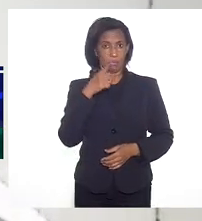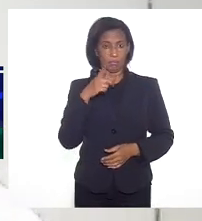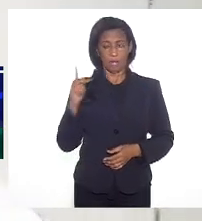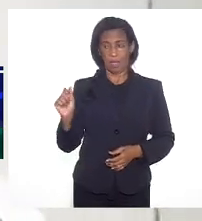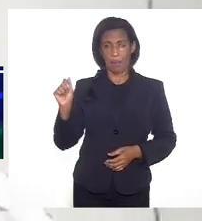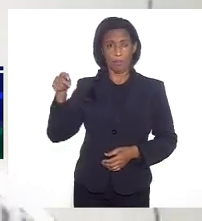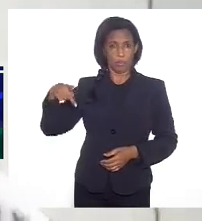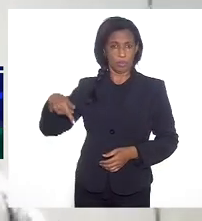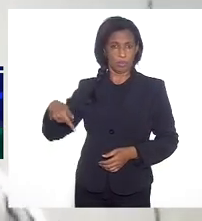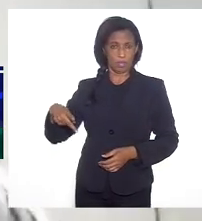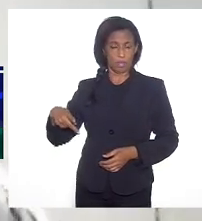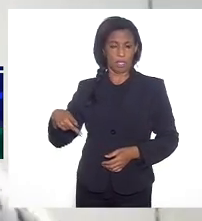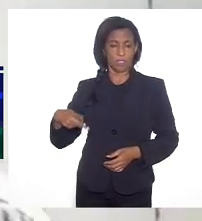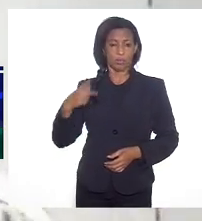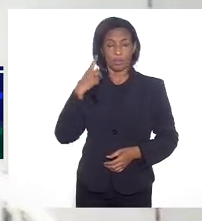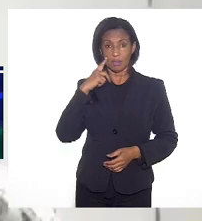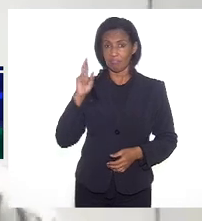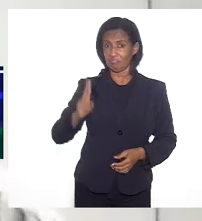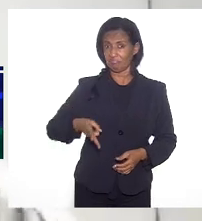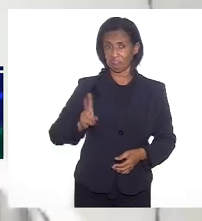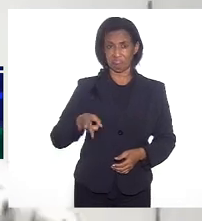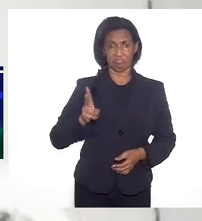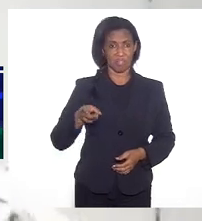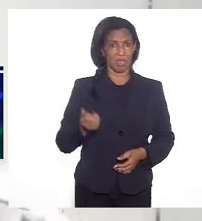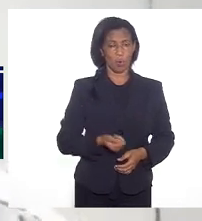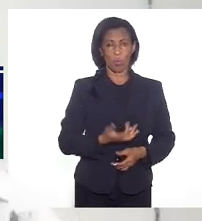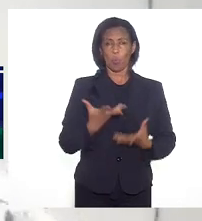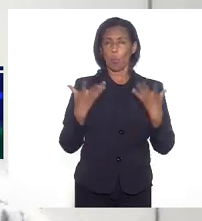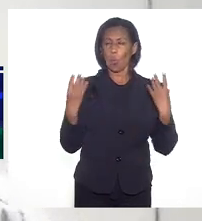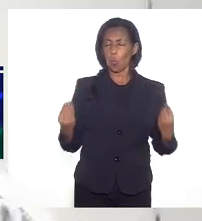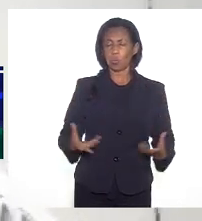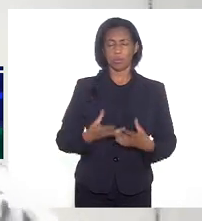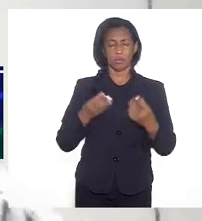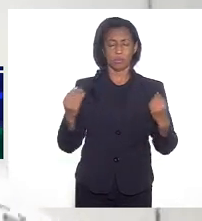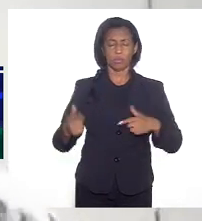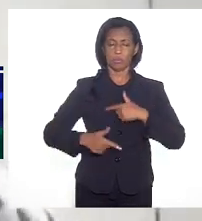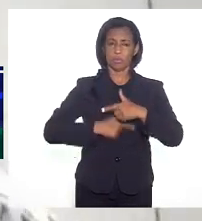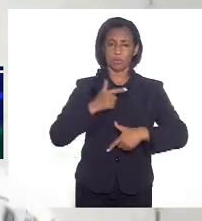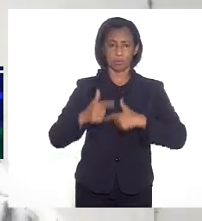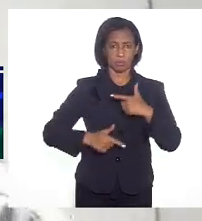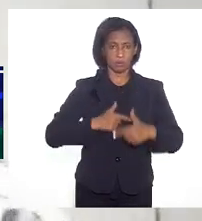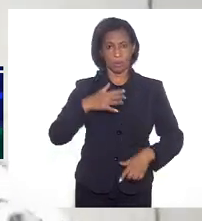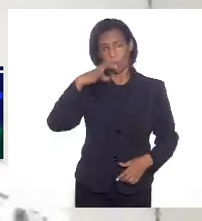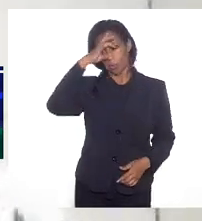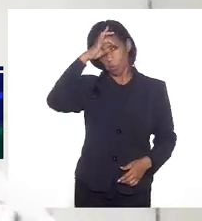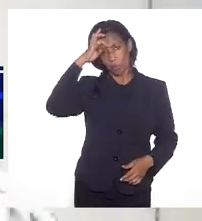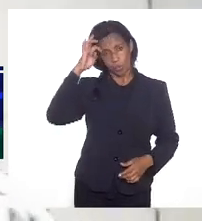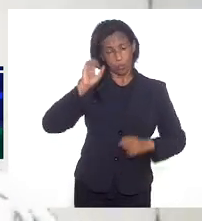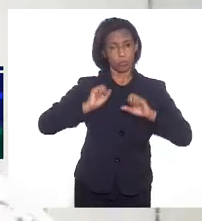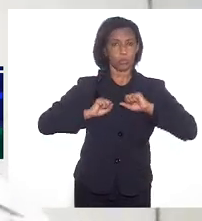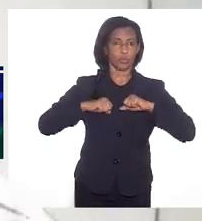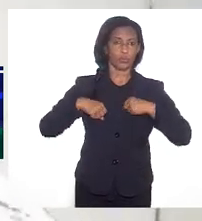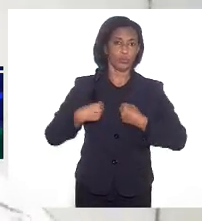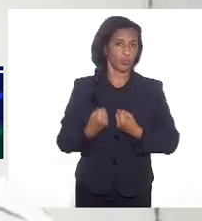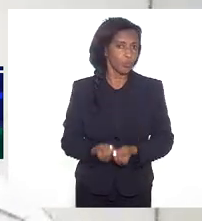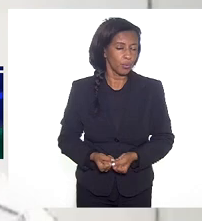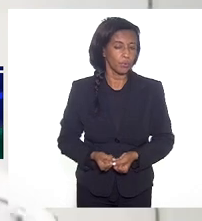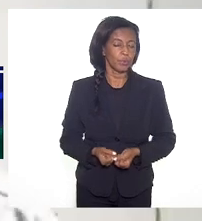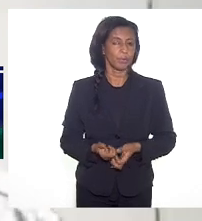de Janeiro que desde sempre como milhares e milhares de servidores trabalharam com seu suor com seu esforço